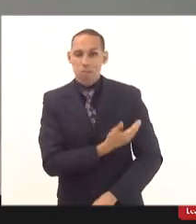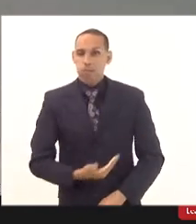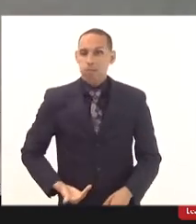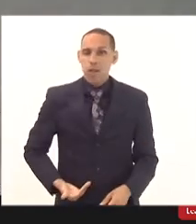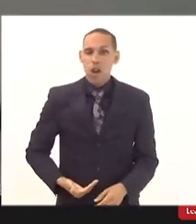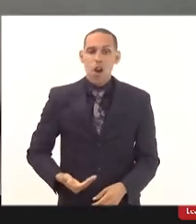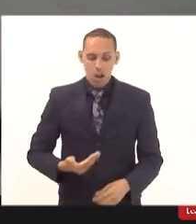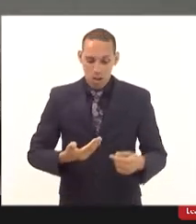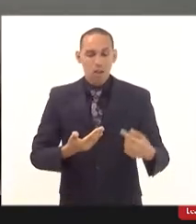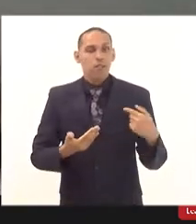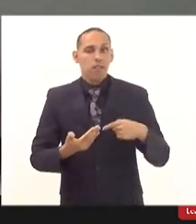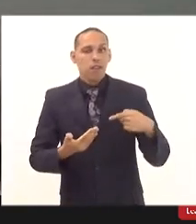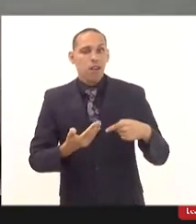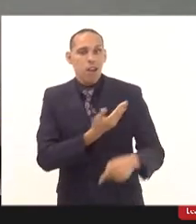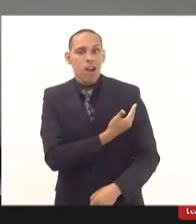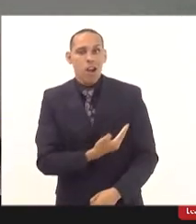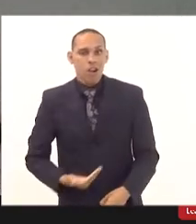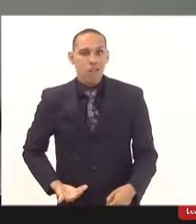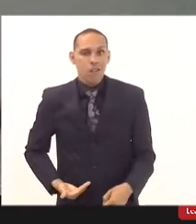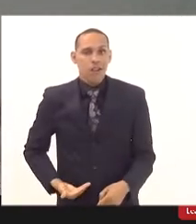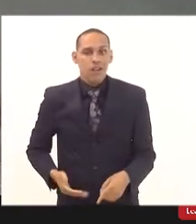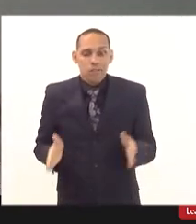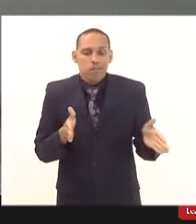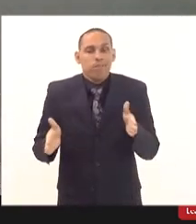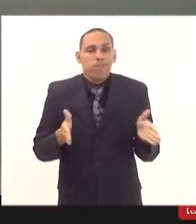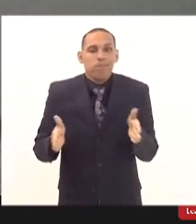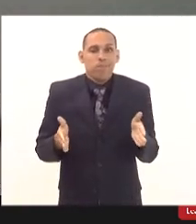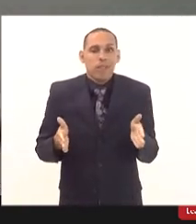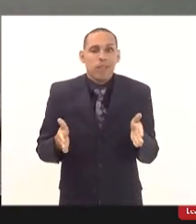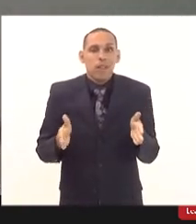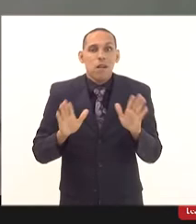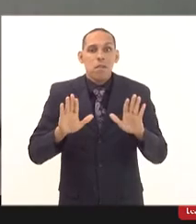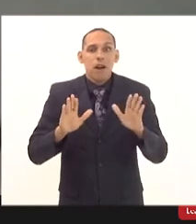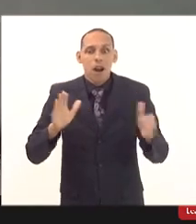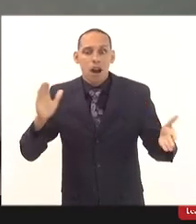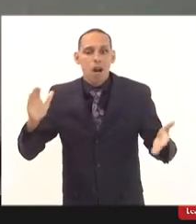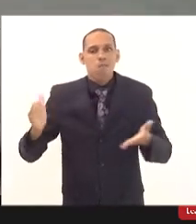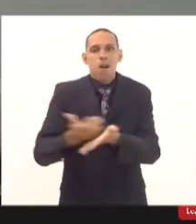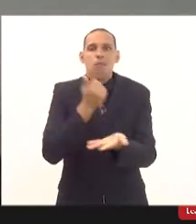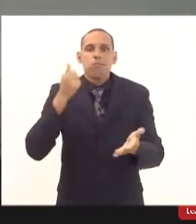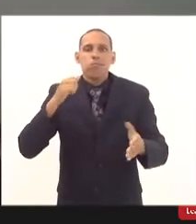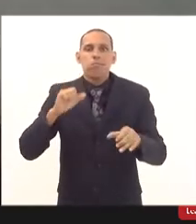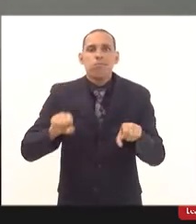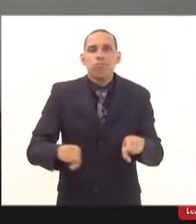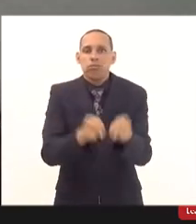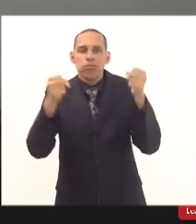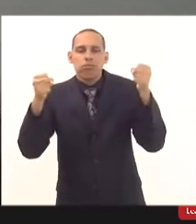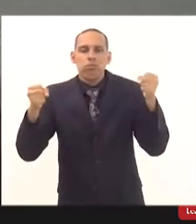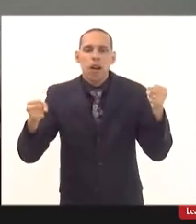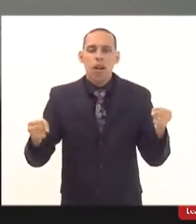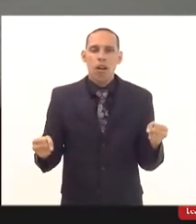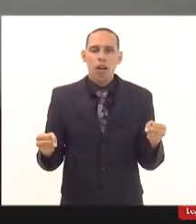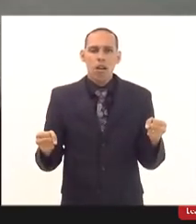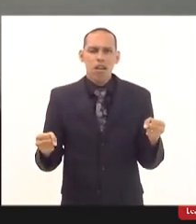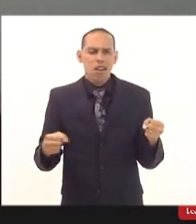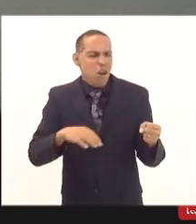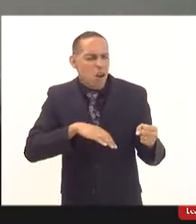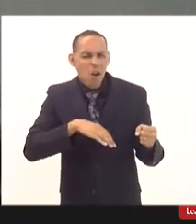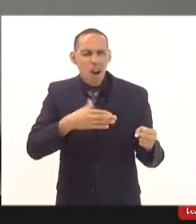nas mãos de um governo de plantão que é temporário mas que toma de assalto e destrói tem a coragem